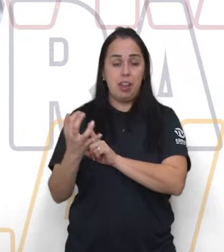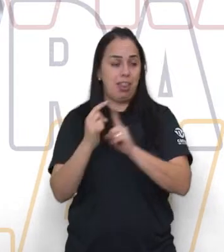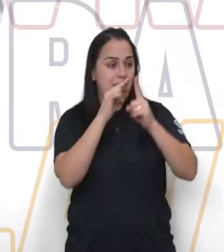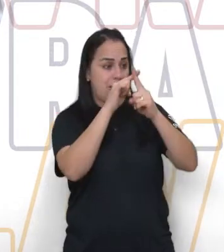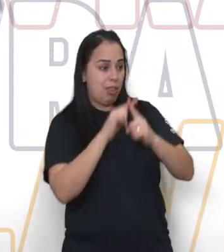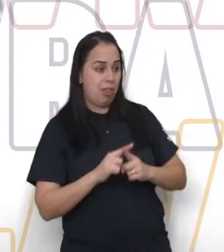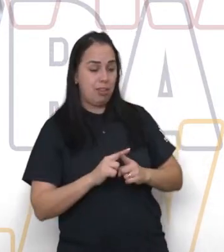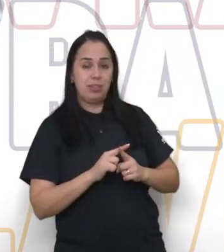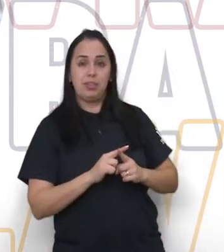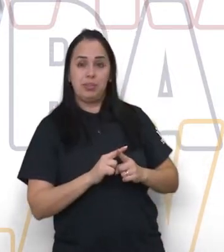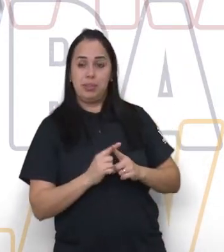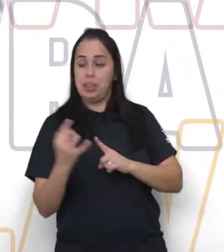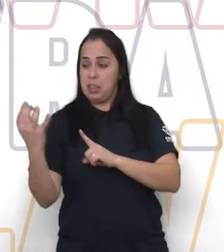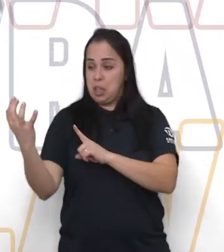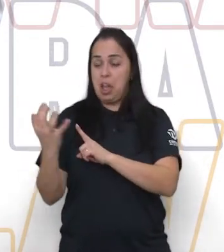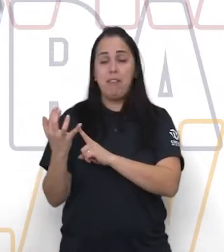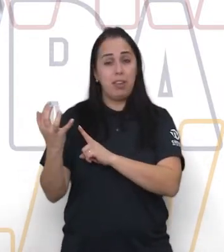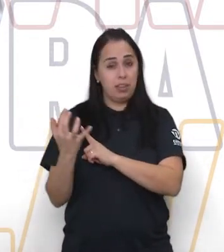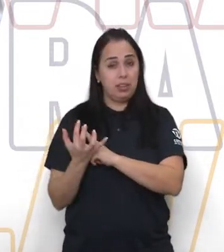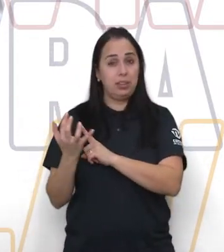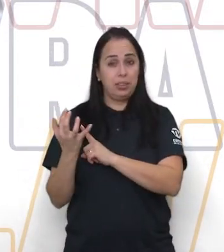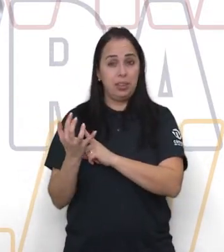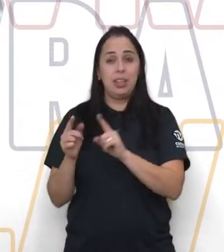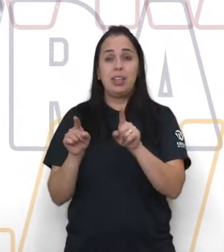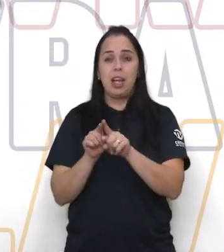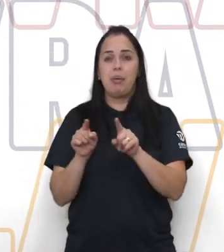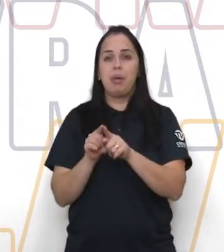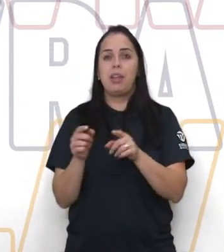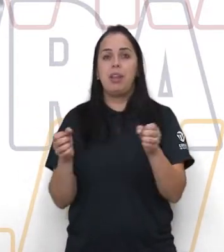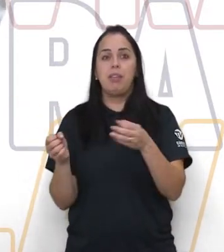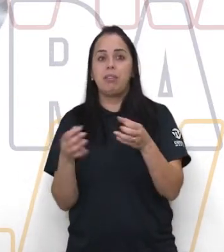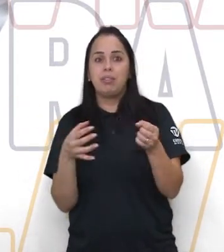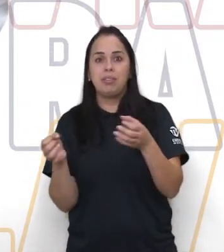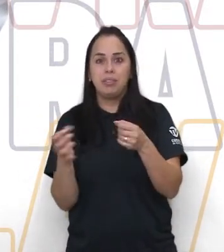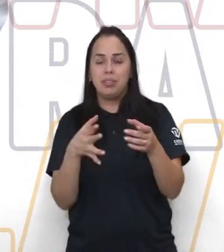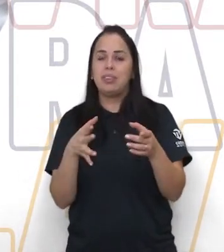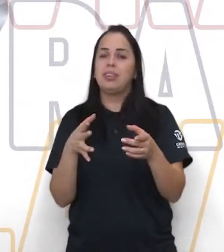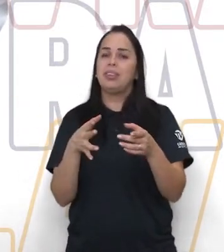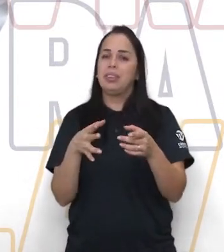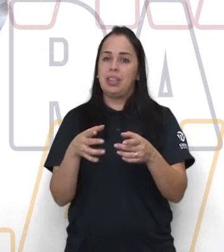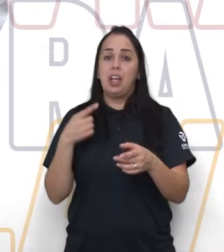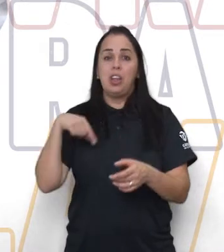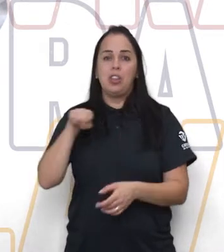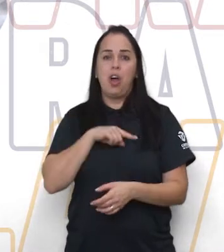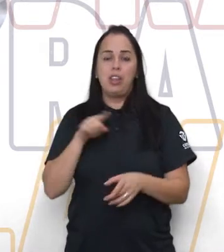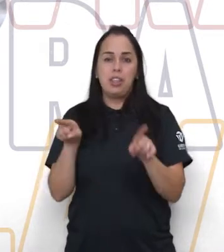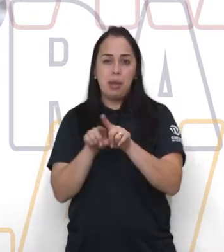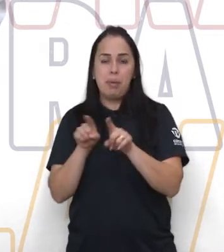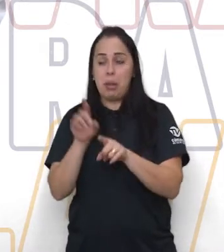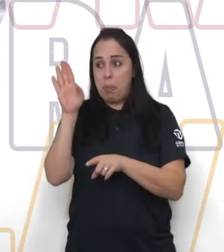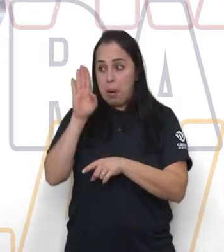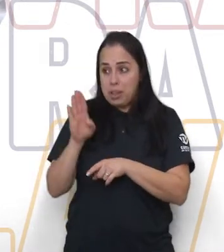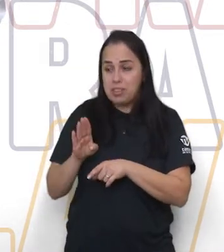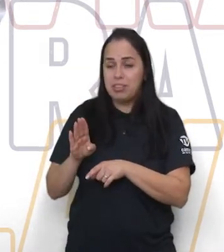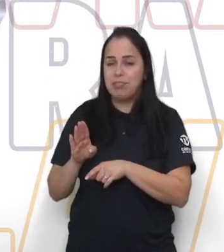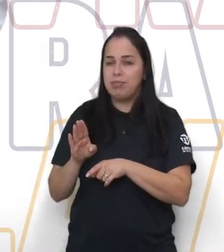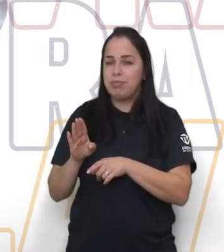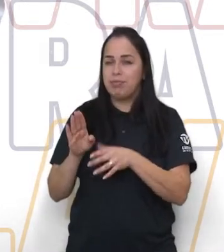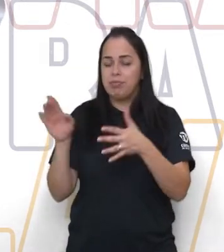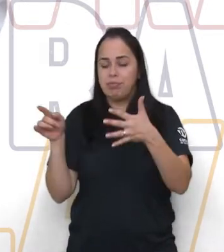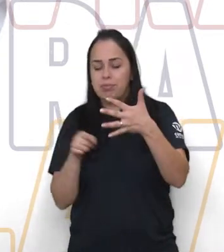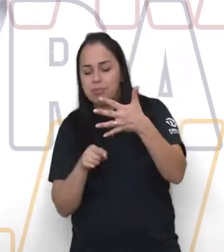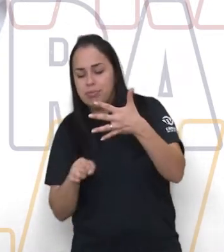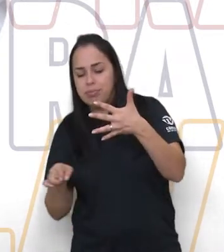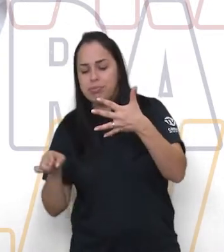competitividade impacta diretamente na inovação né também no índice global de inovação a gente tá